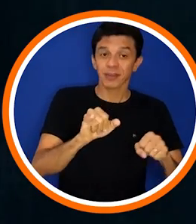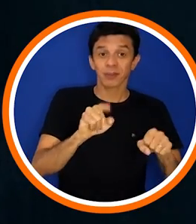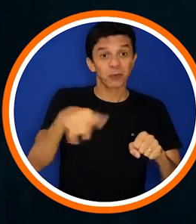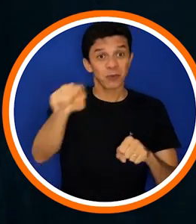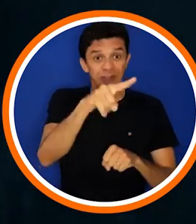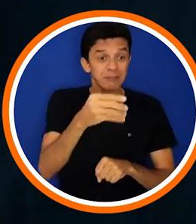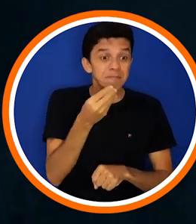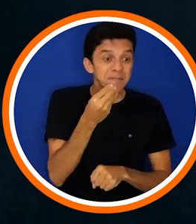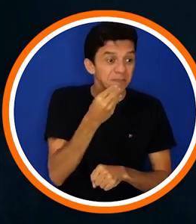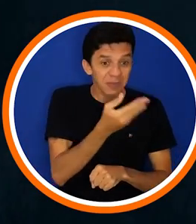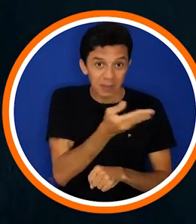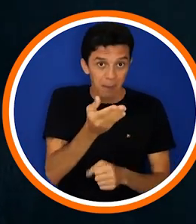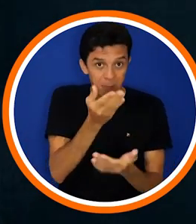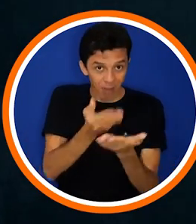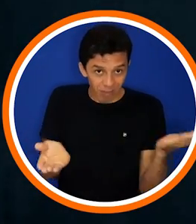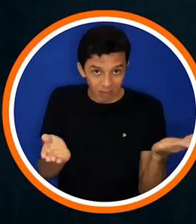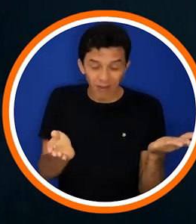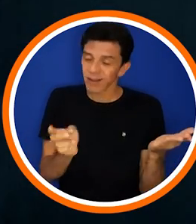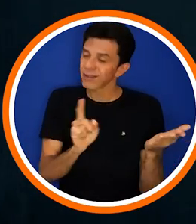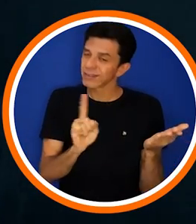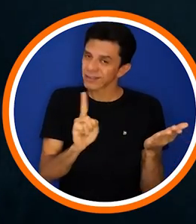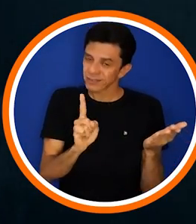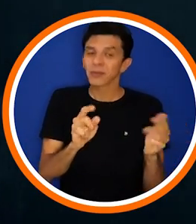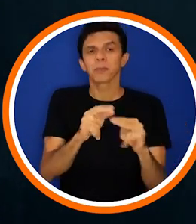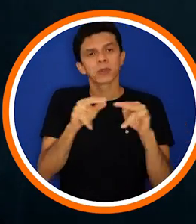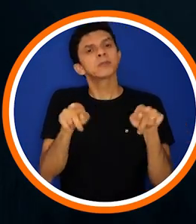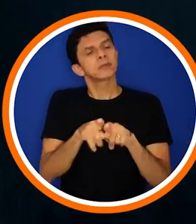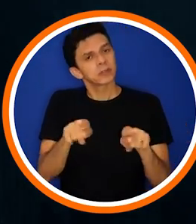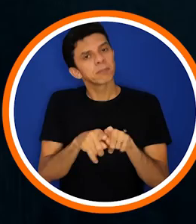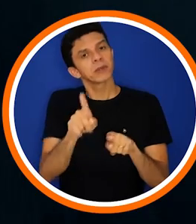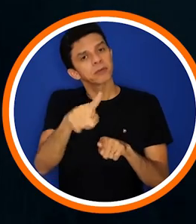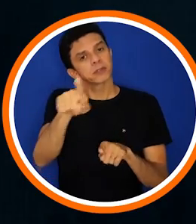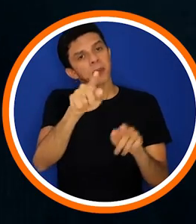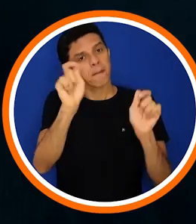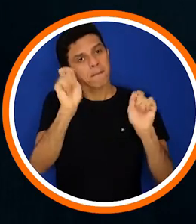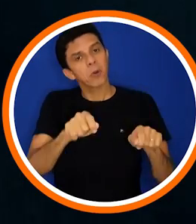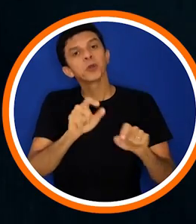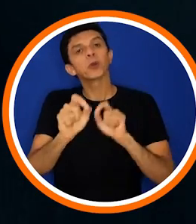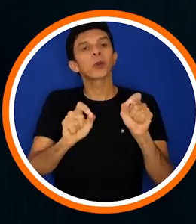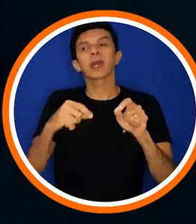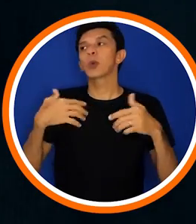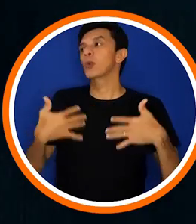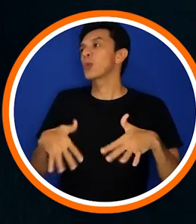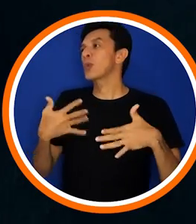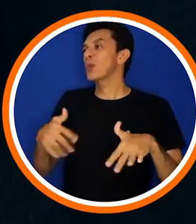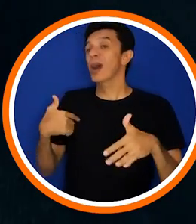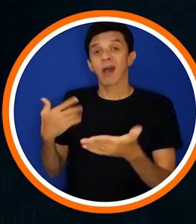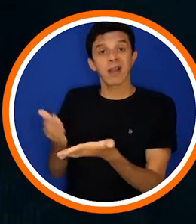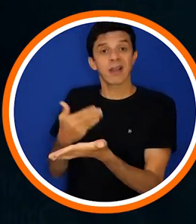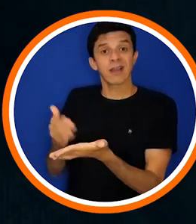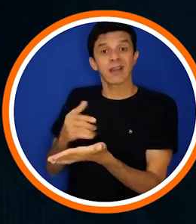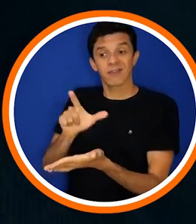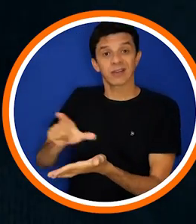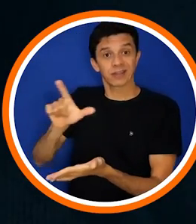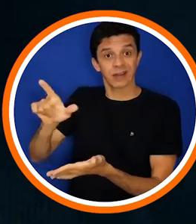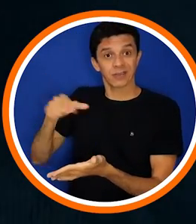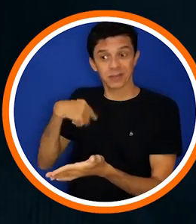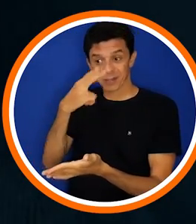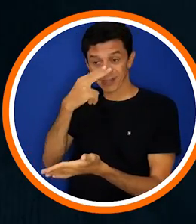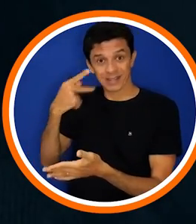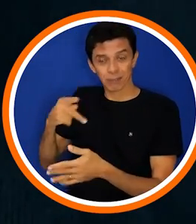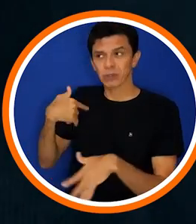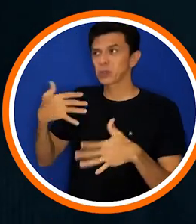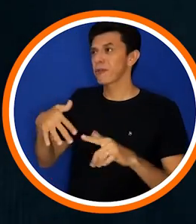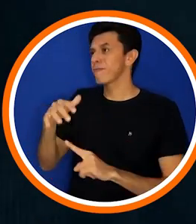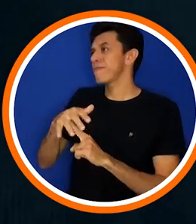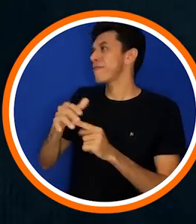espiritualmente. Você não pode deixar essa oportunidade passar. Além disso, você poderá participar da maior feira de